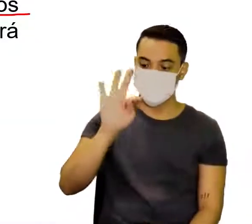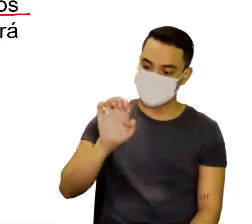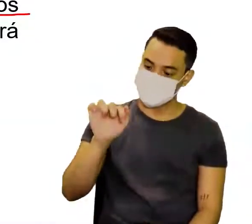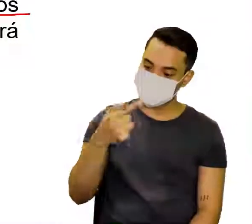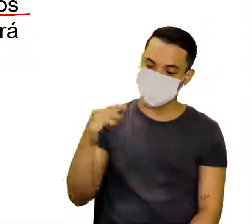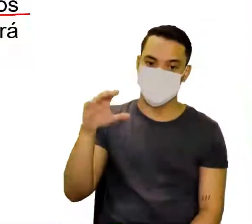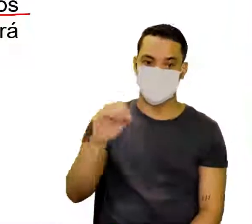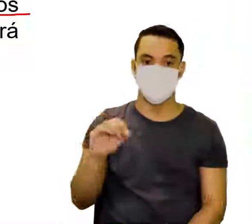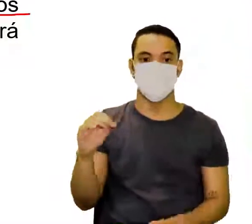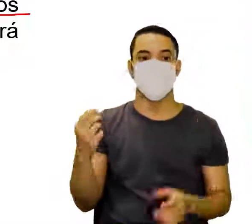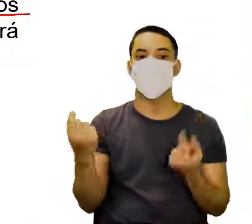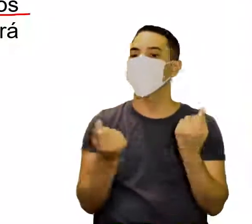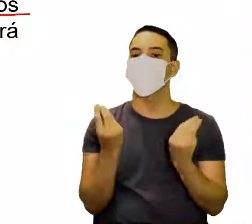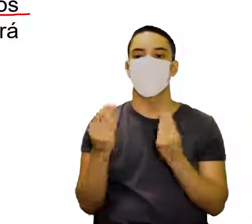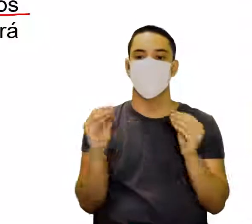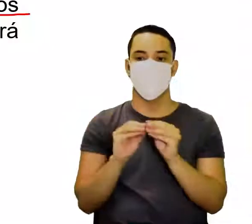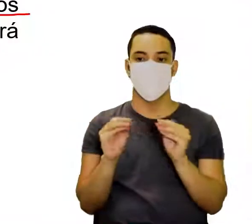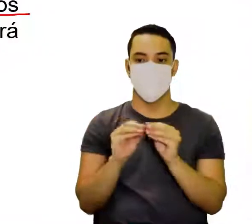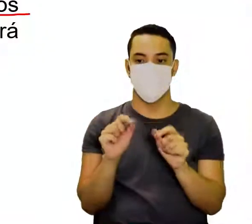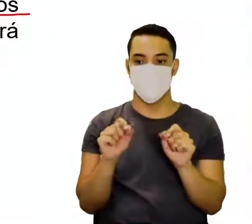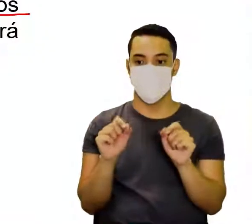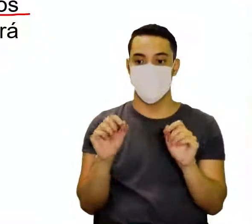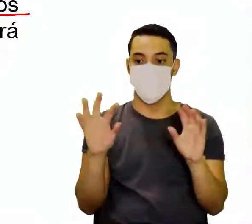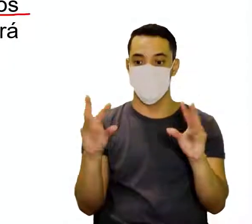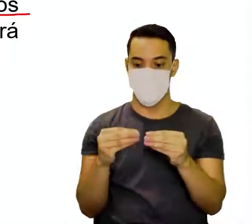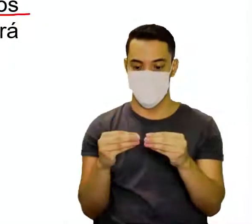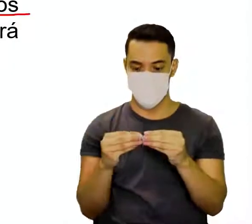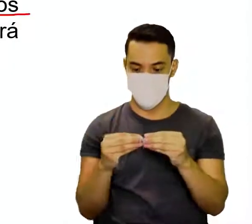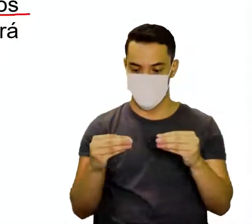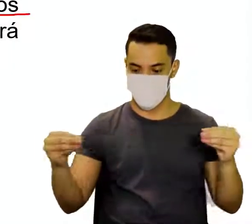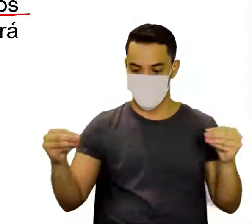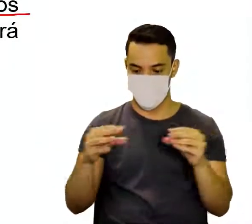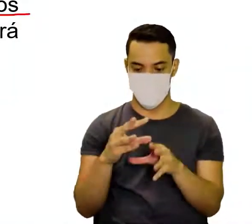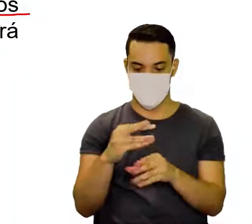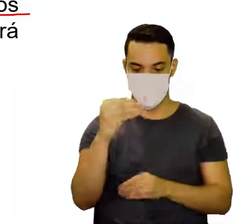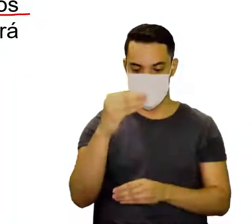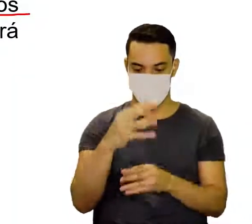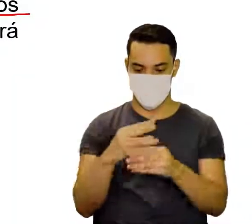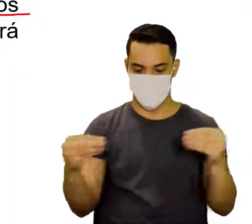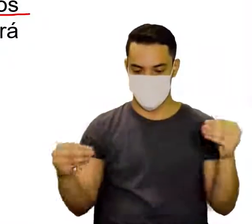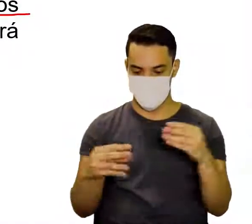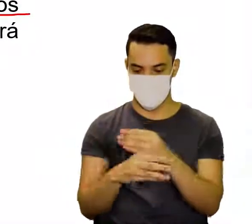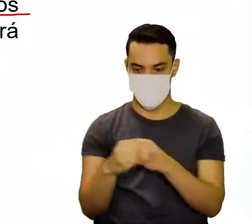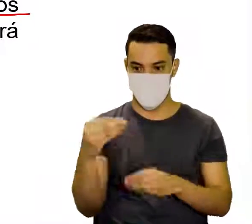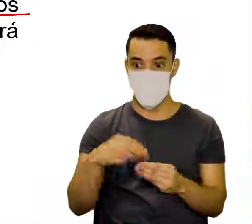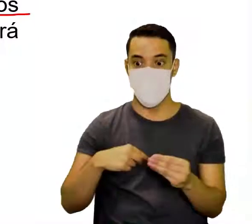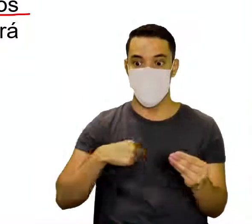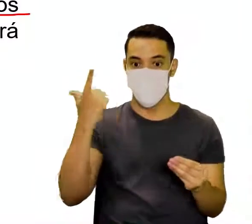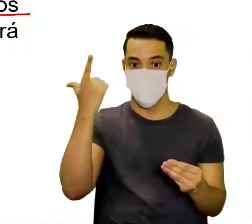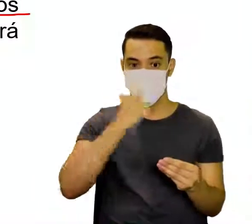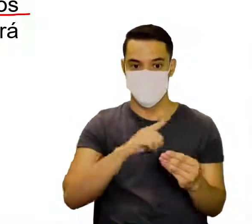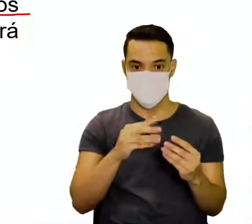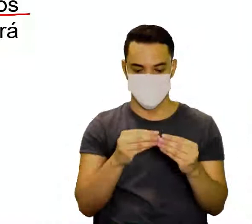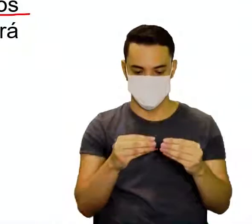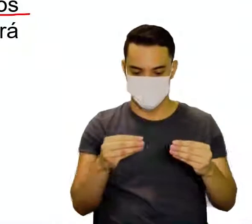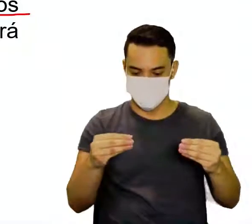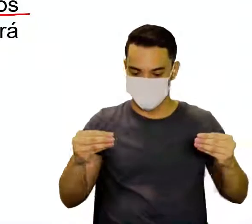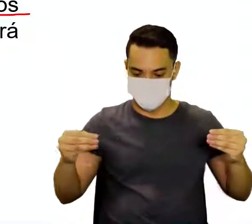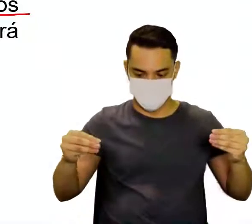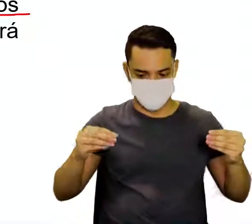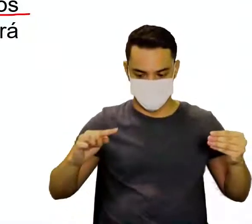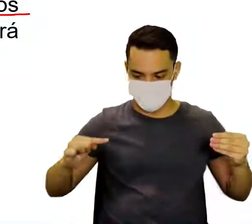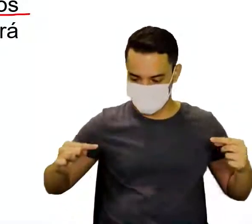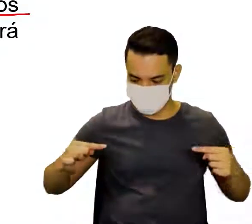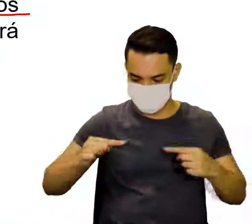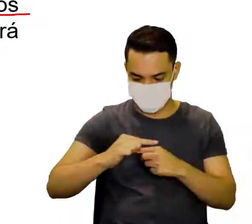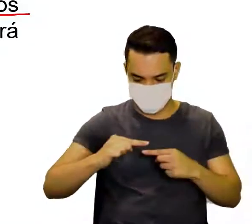elétrica medida nos polos desse gerador. Apesar de ser força eletromotriz, pessoal, cuidado, a unidade